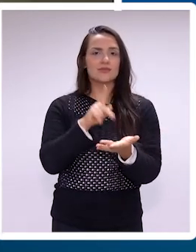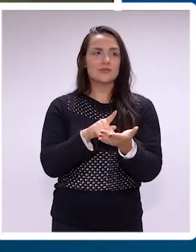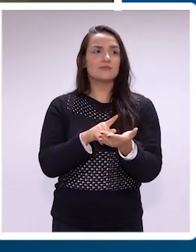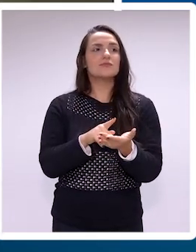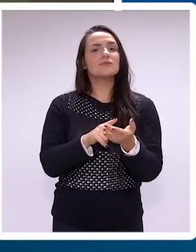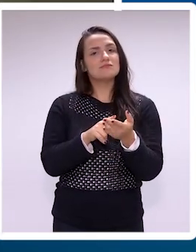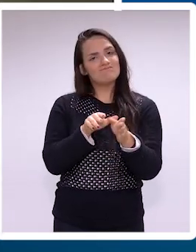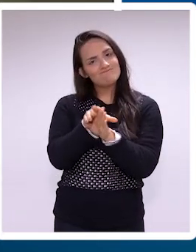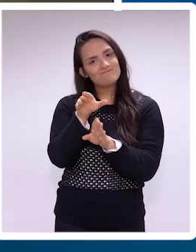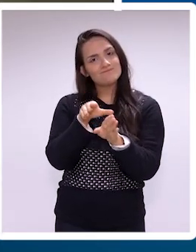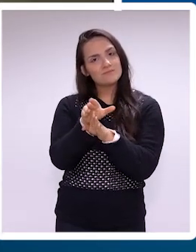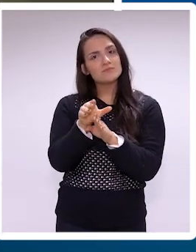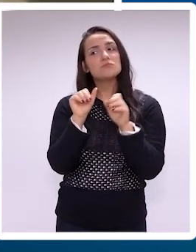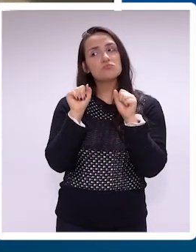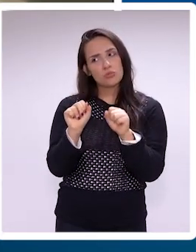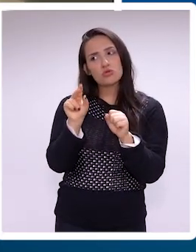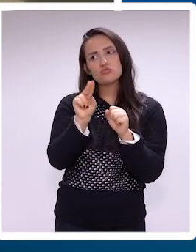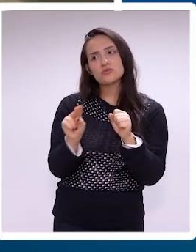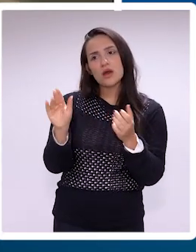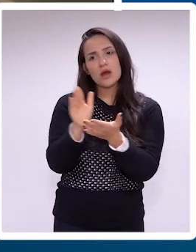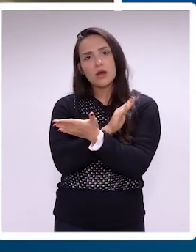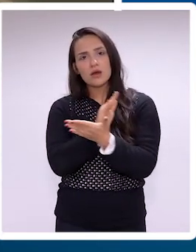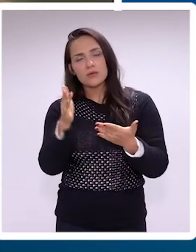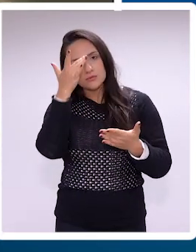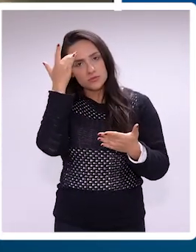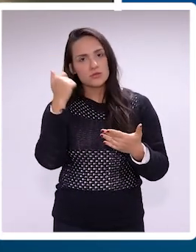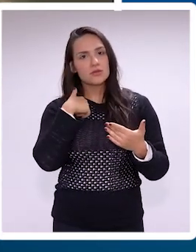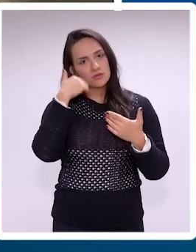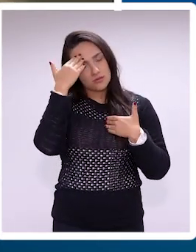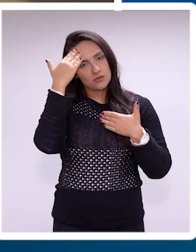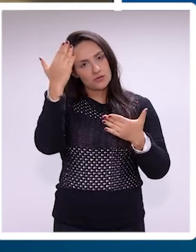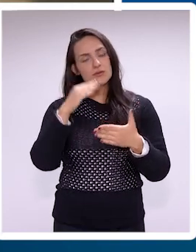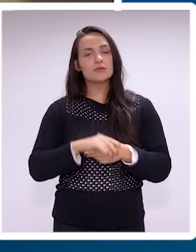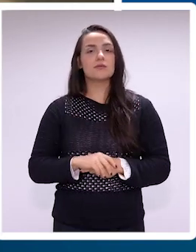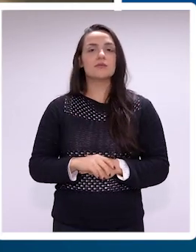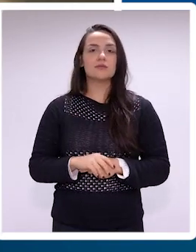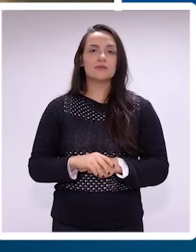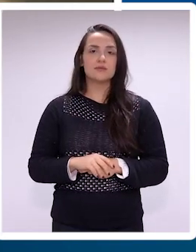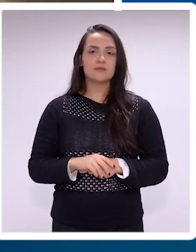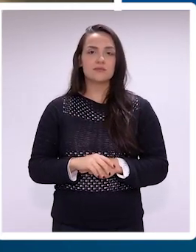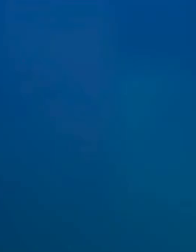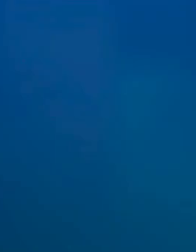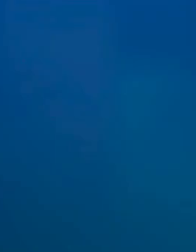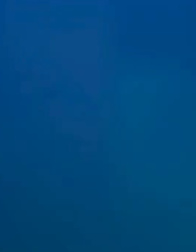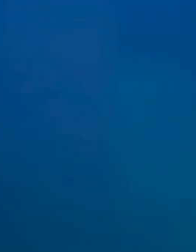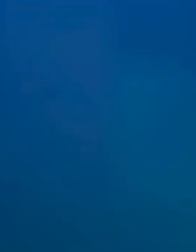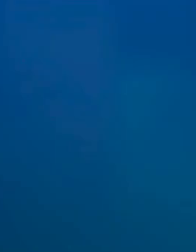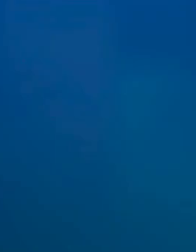oportunidade. O programa Saúde em Foco fica por aqui. Até mais!